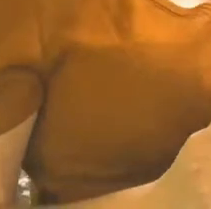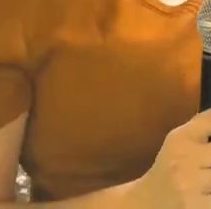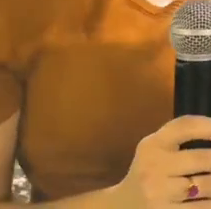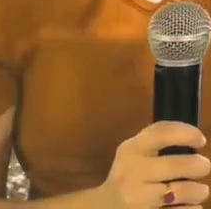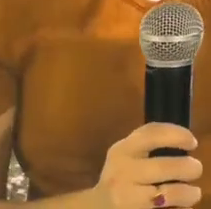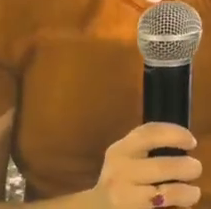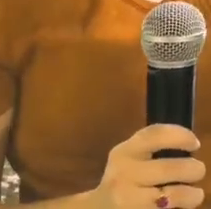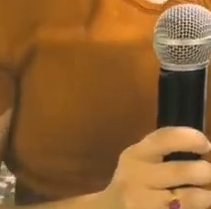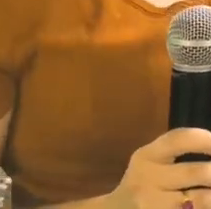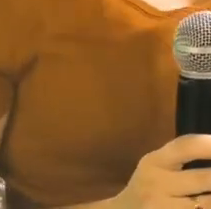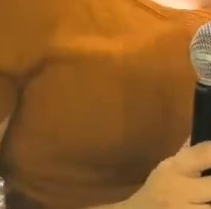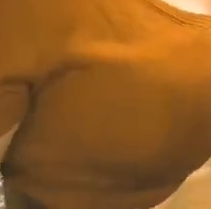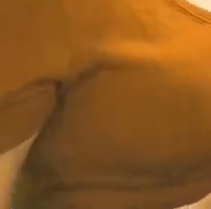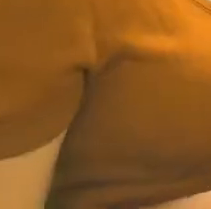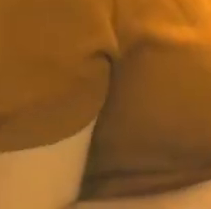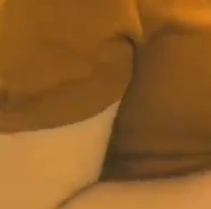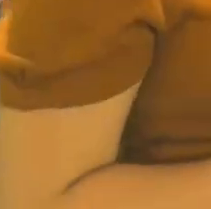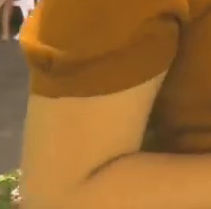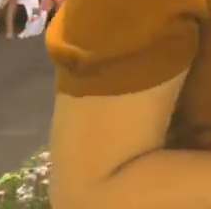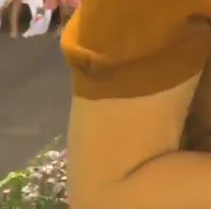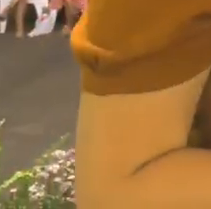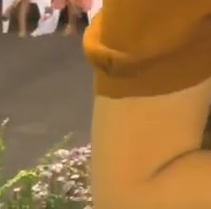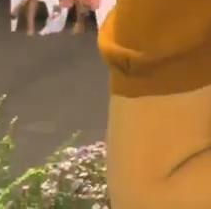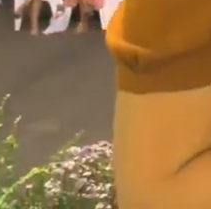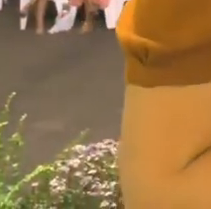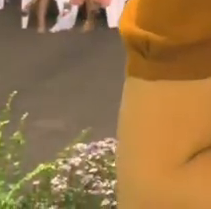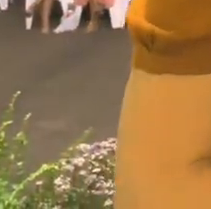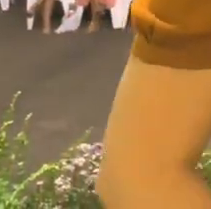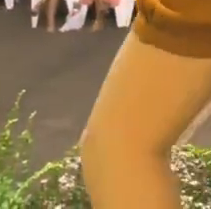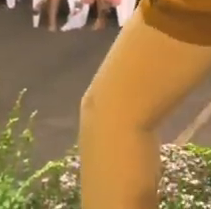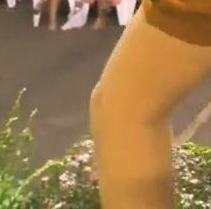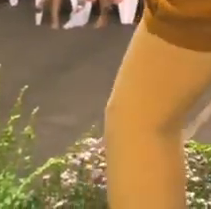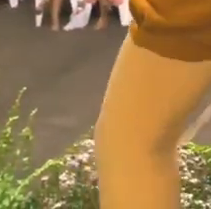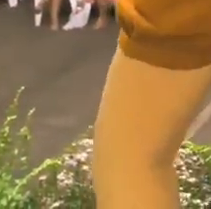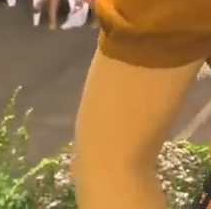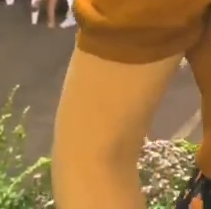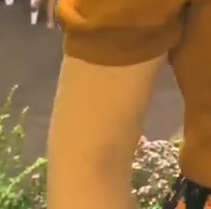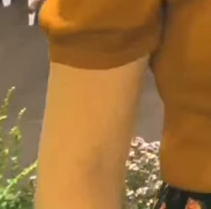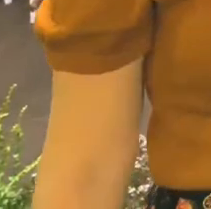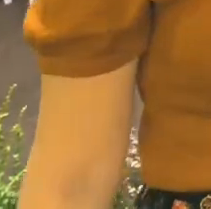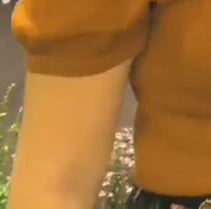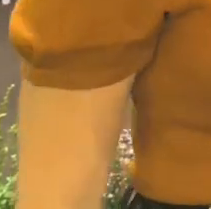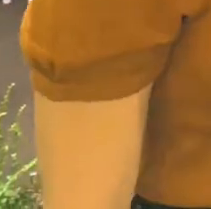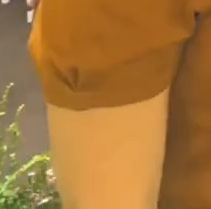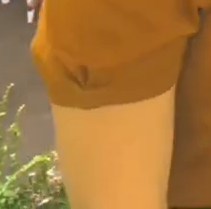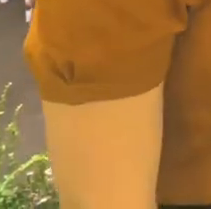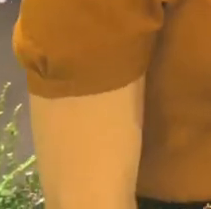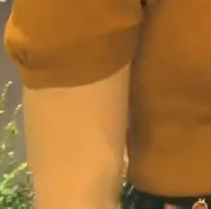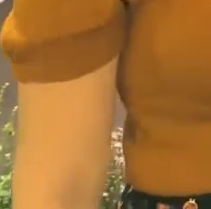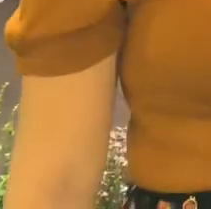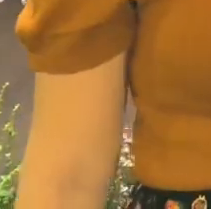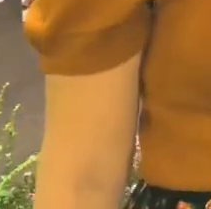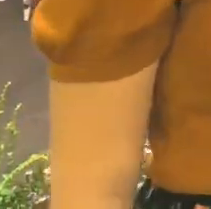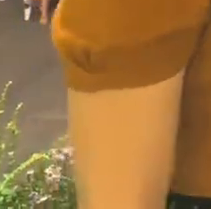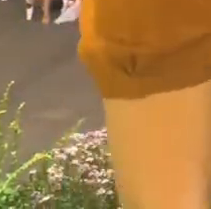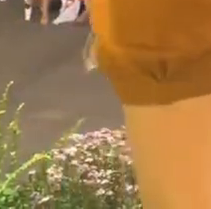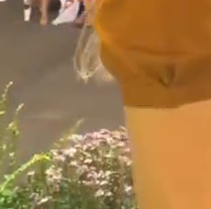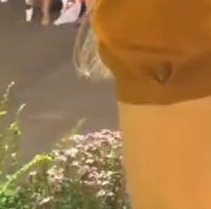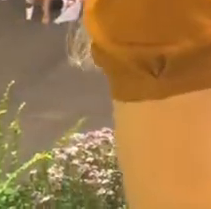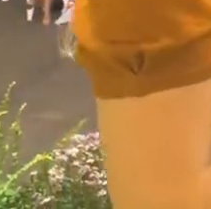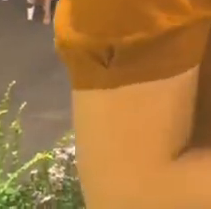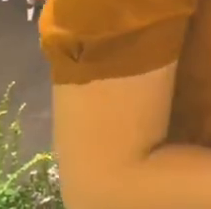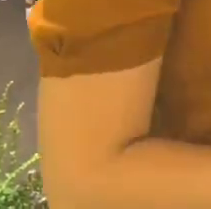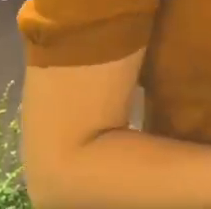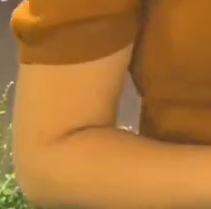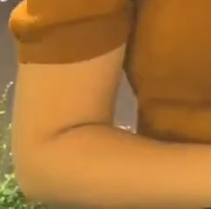são aproximadamente 18 anos e 40 minutos e nós vamos começar o culto a partir das 7 horas da noite então é um convite